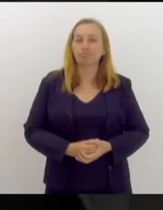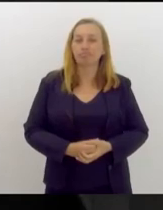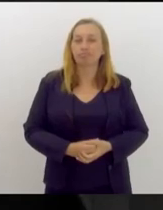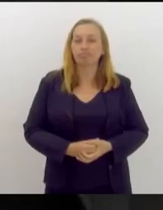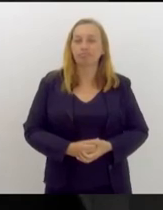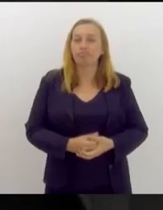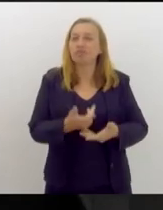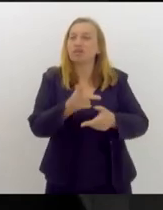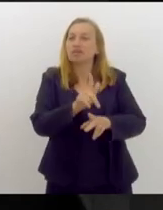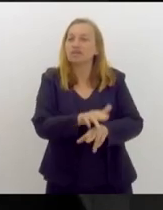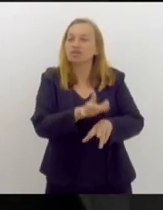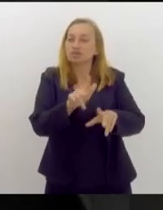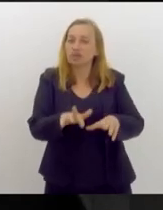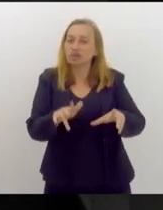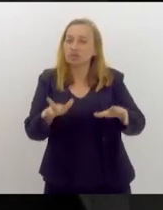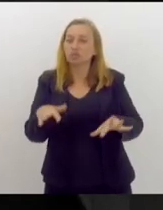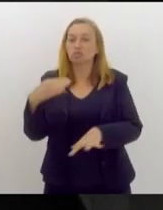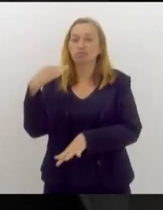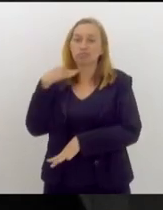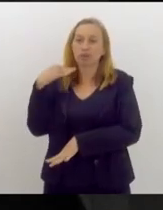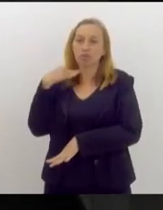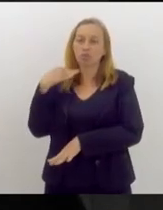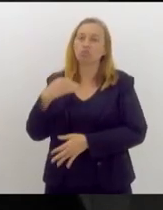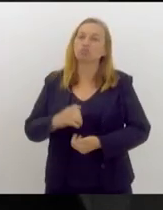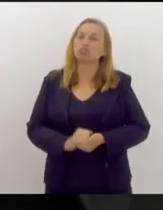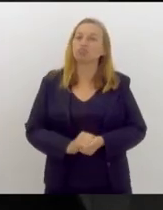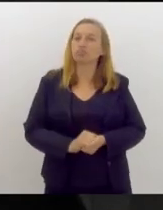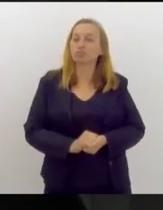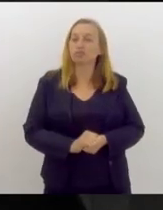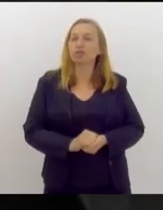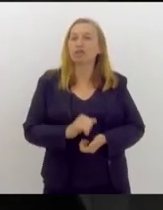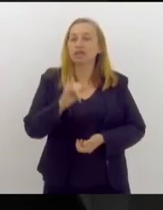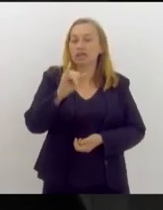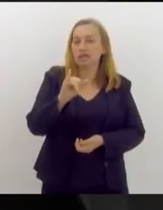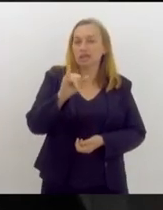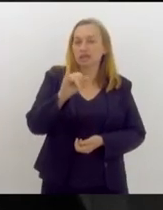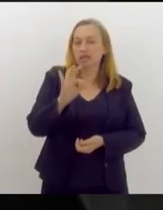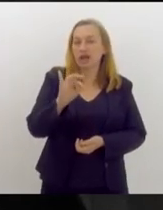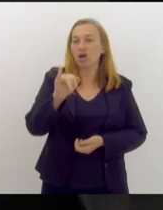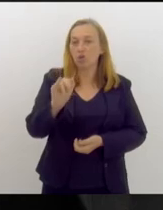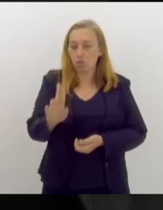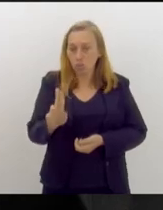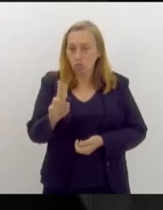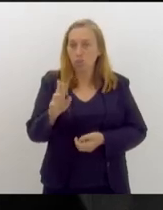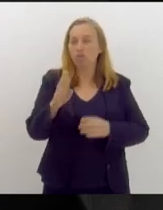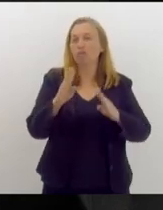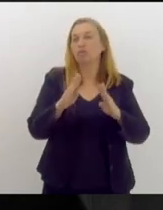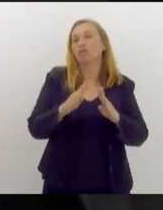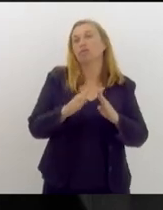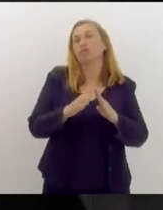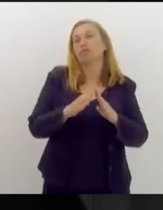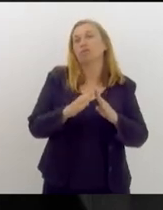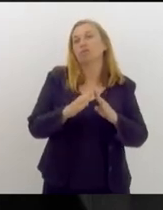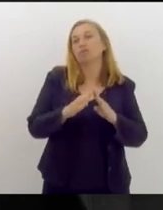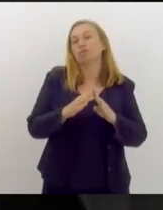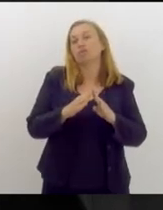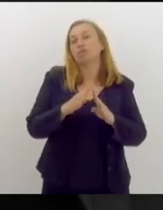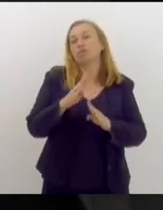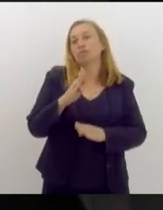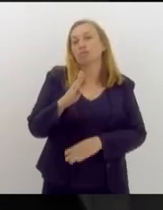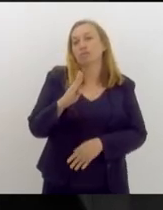em diversos bancos como Itaú Bradesco entre outros